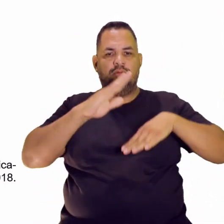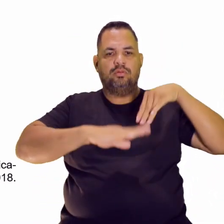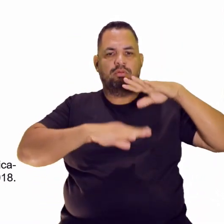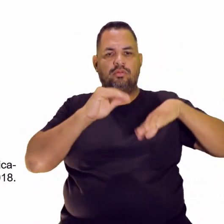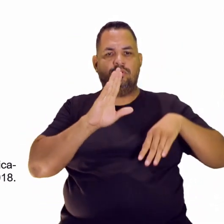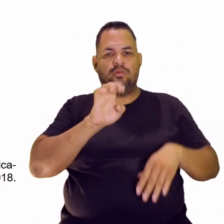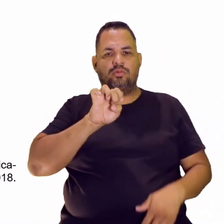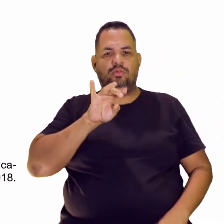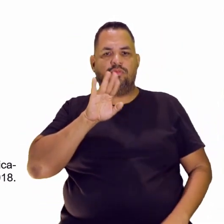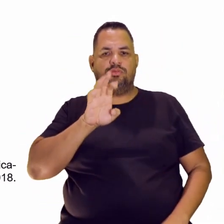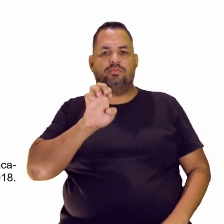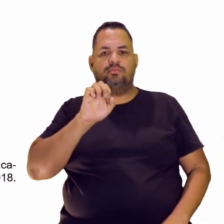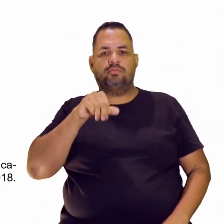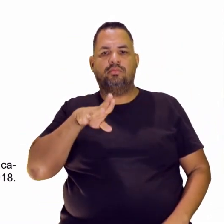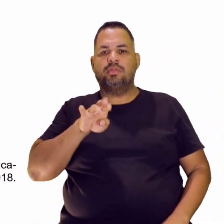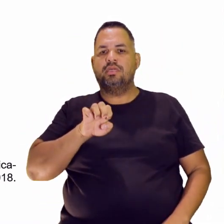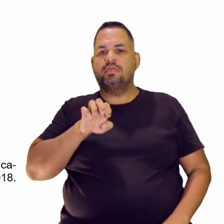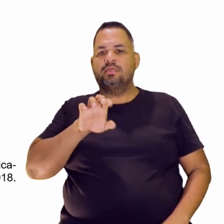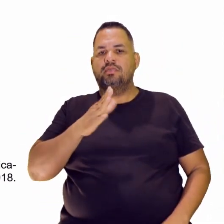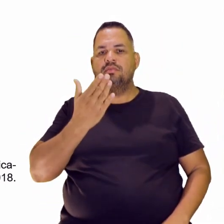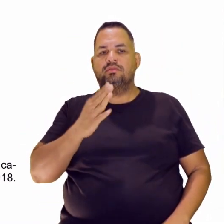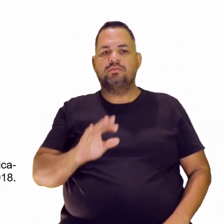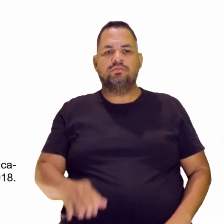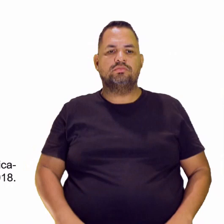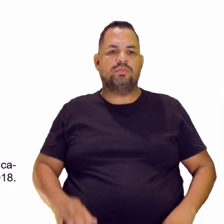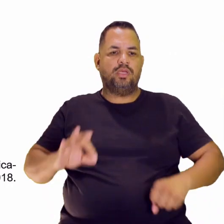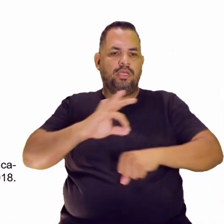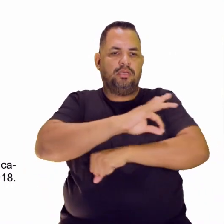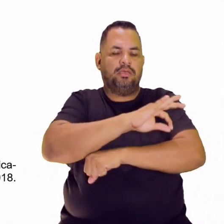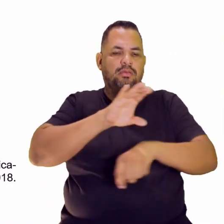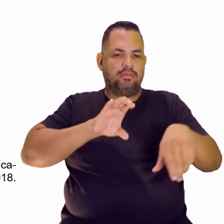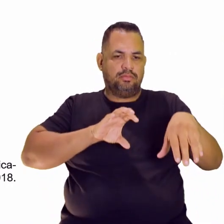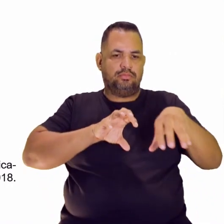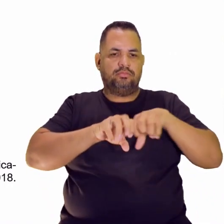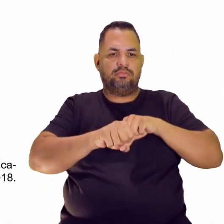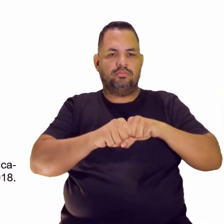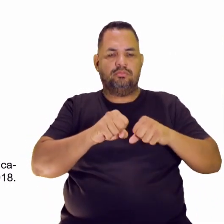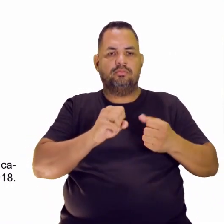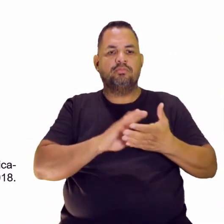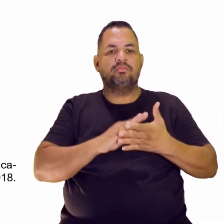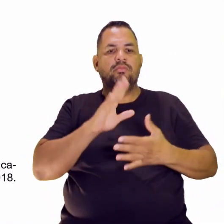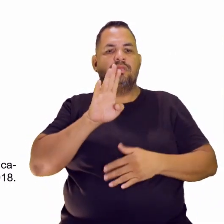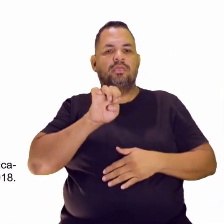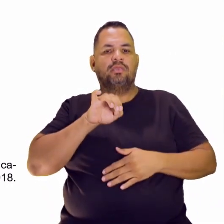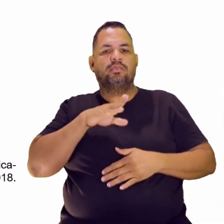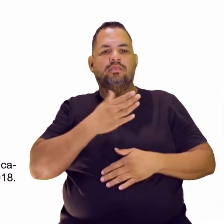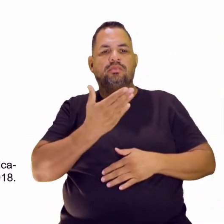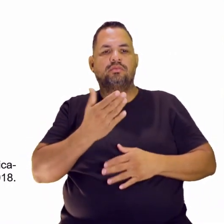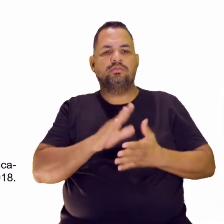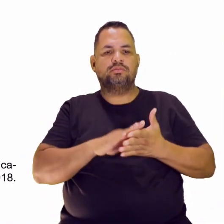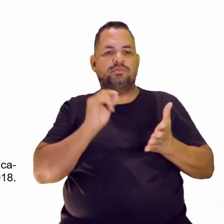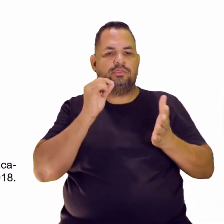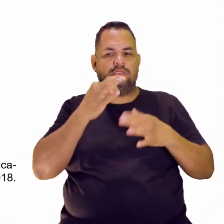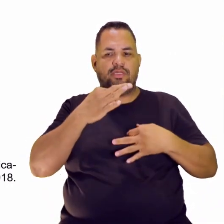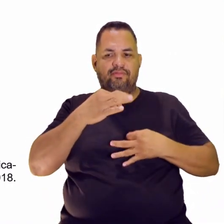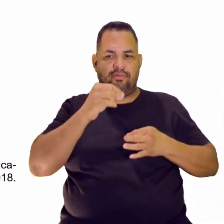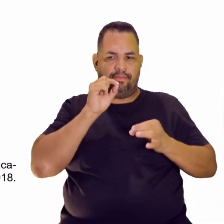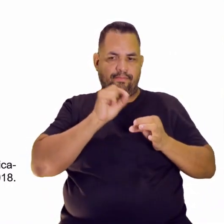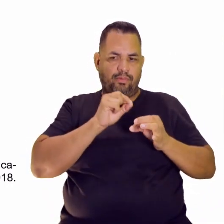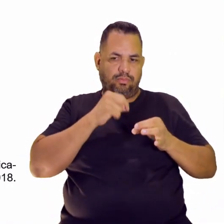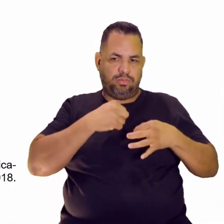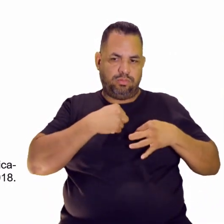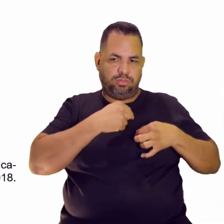Auguste, o arquiteto Grandjean de Montigny e o gravador de medalhas Charles